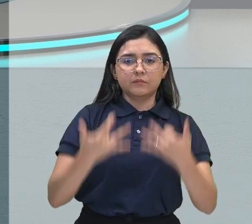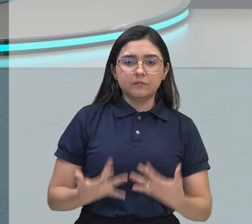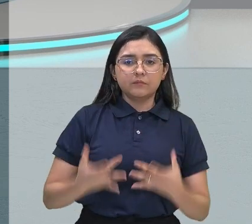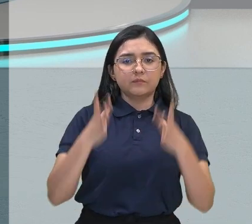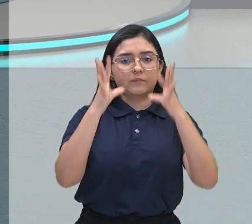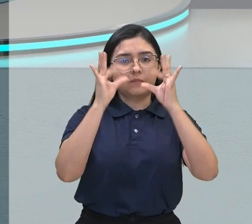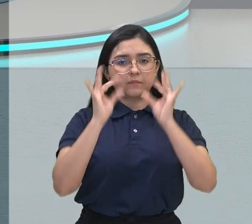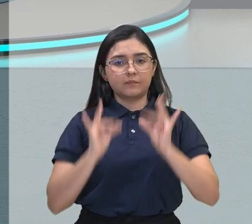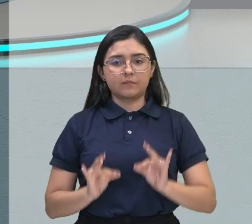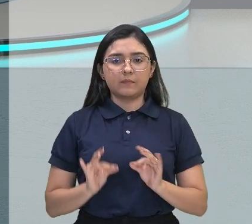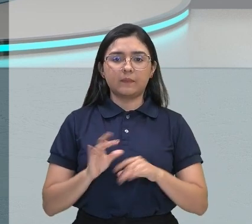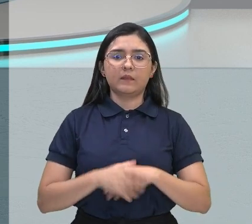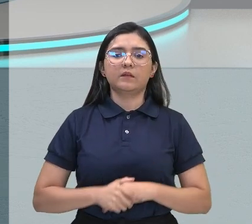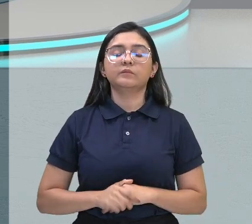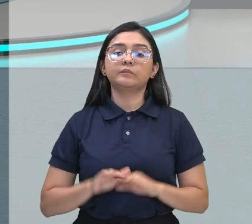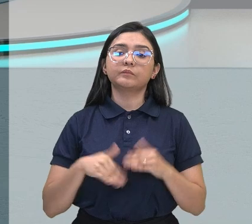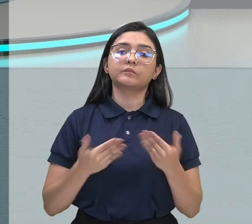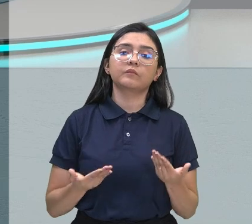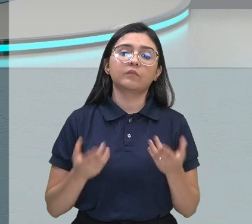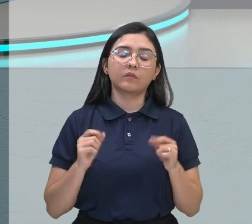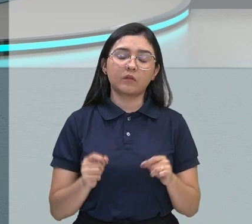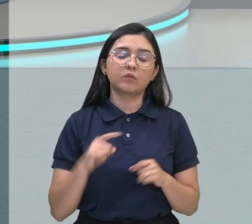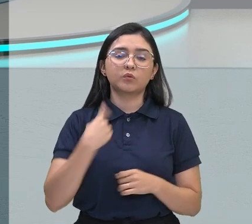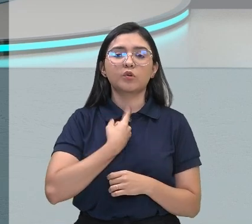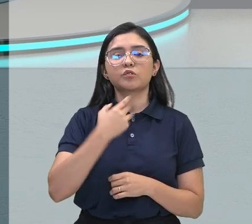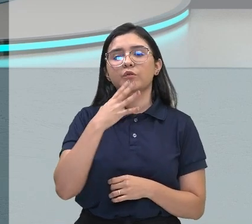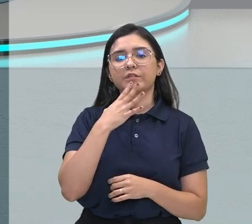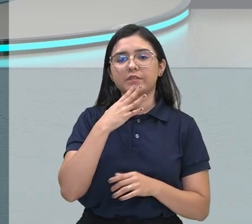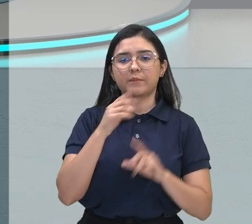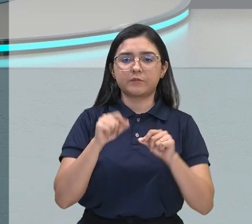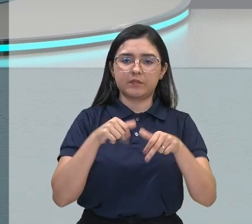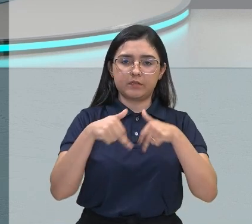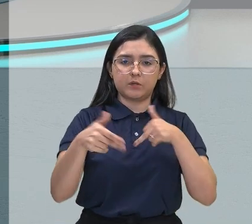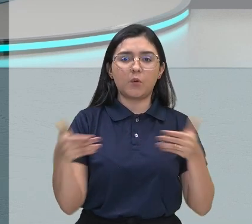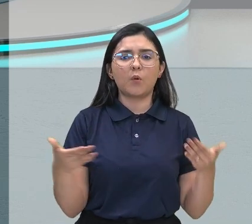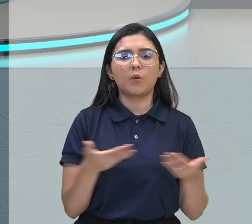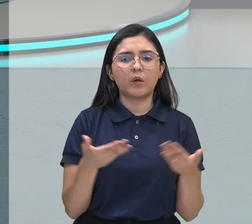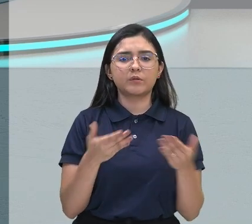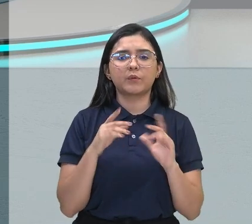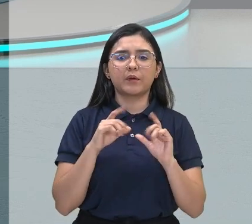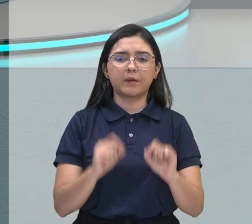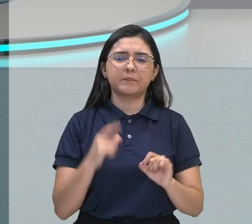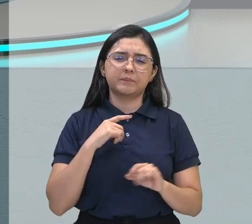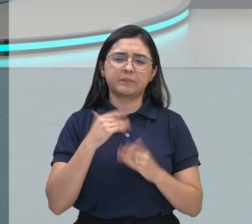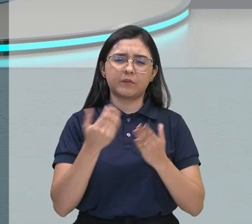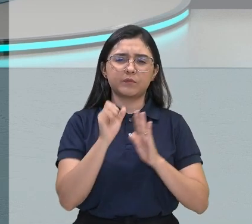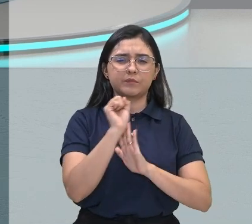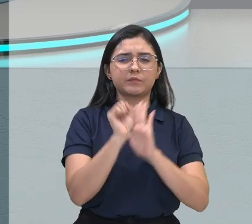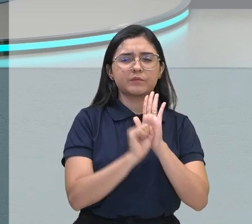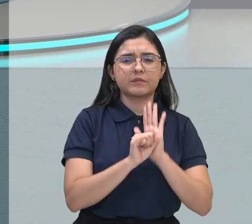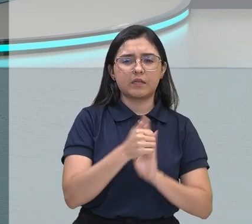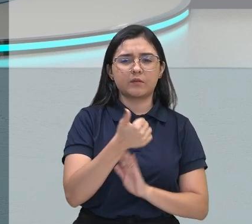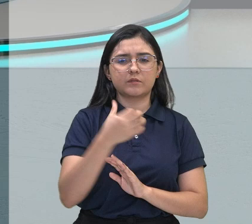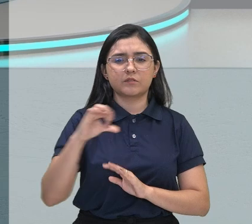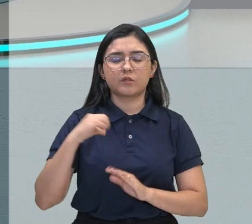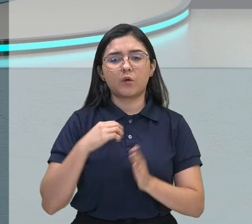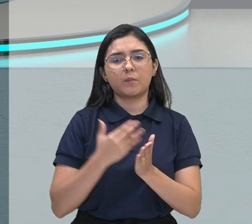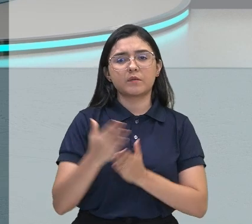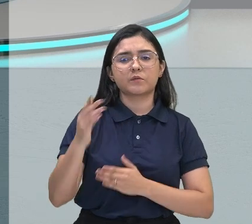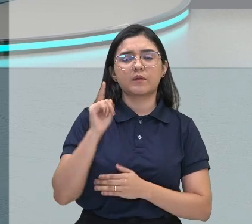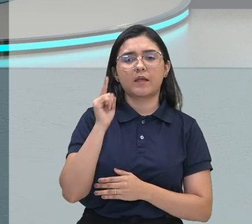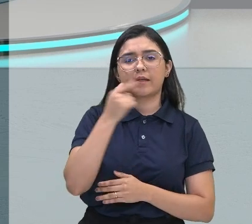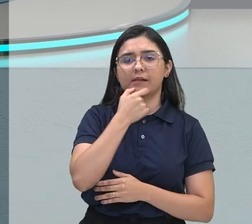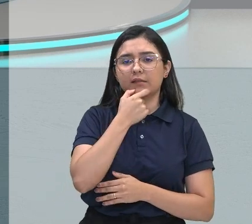uma delas. O formato moderno que nós conhecemos do atletismo, ele data aí do século XIX, surgiu na